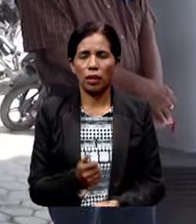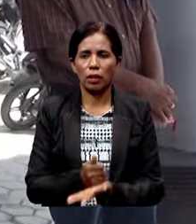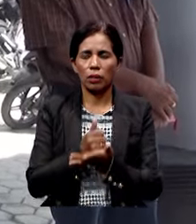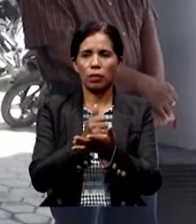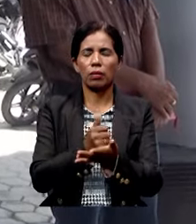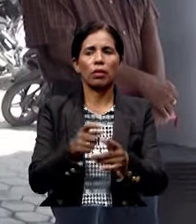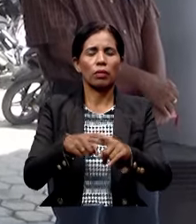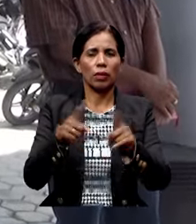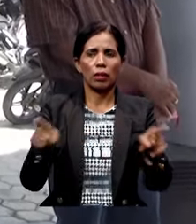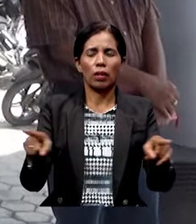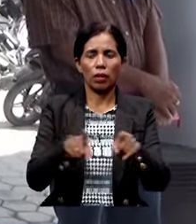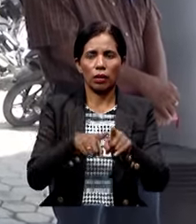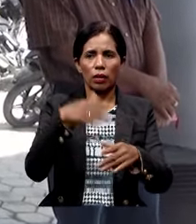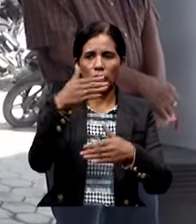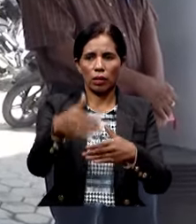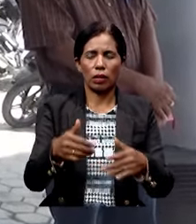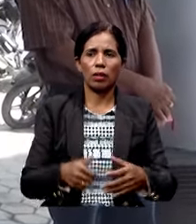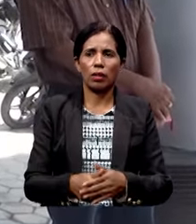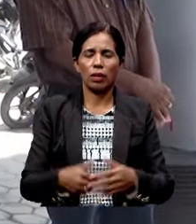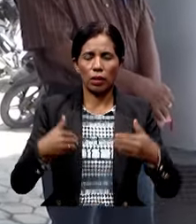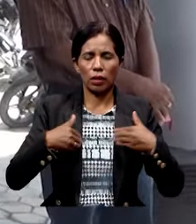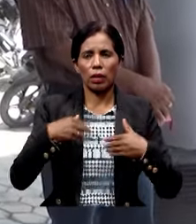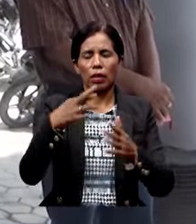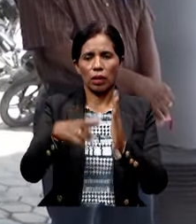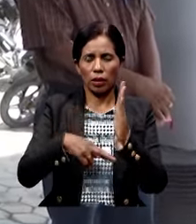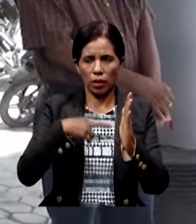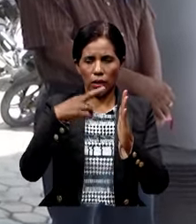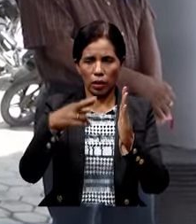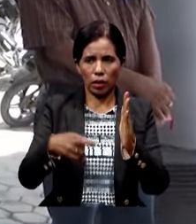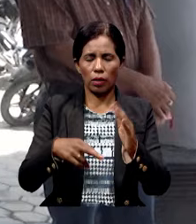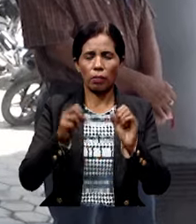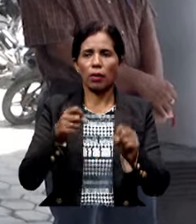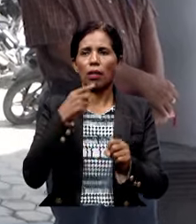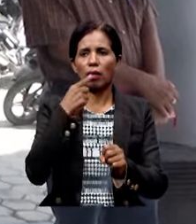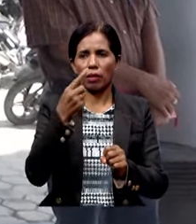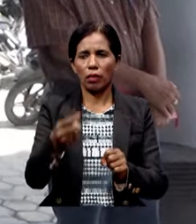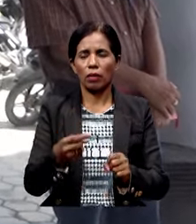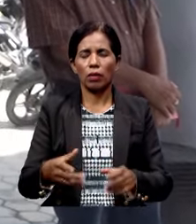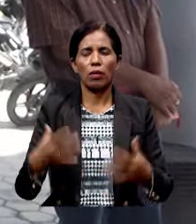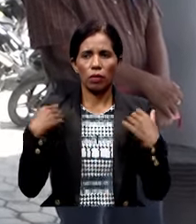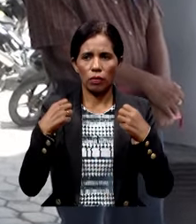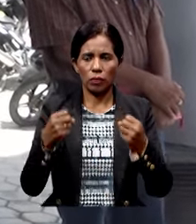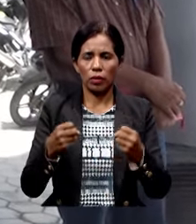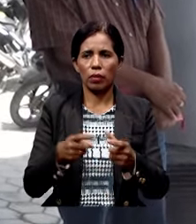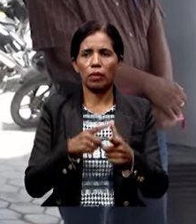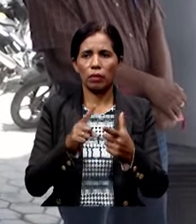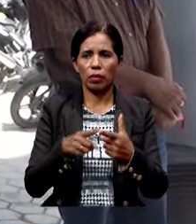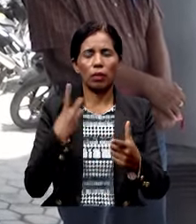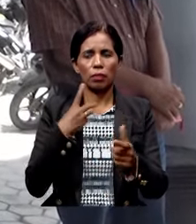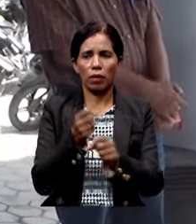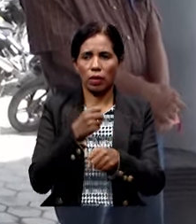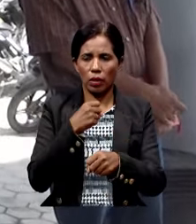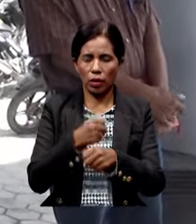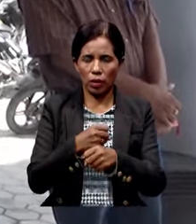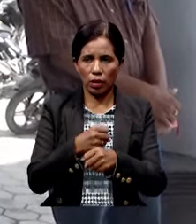lá nessa roceira mais hoje. Ia ni regras na bem anca bela de anca ta a forte liu e pois amemos halau